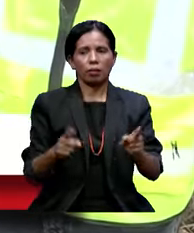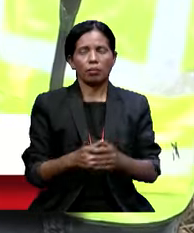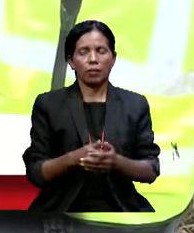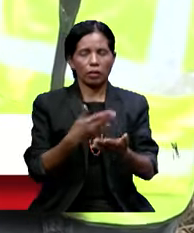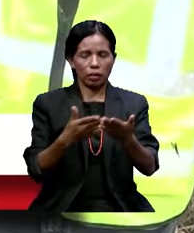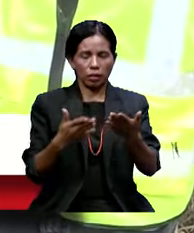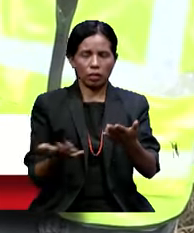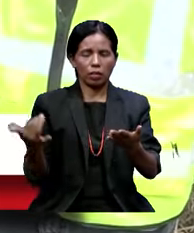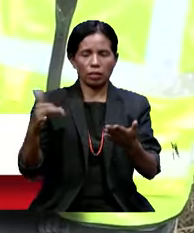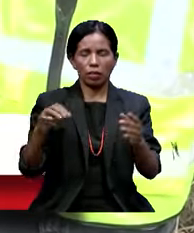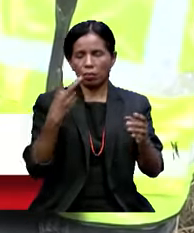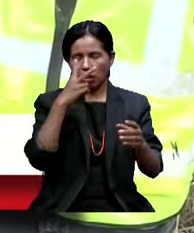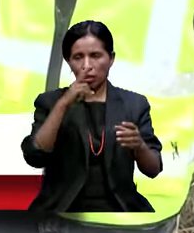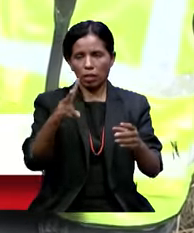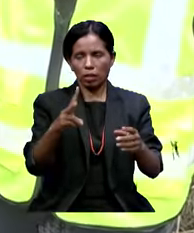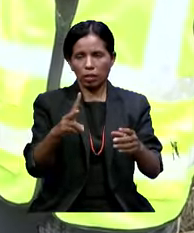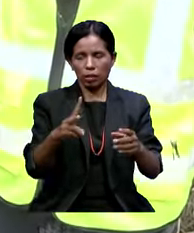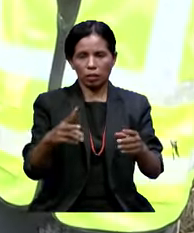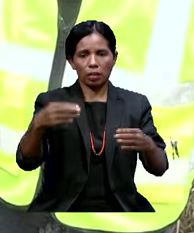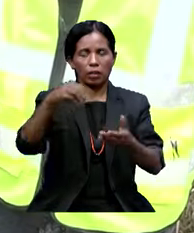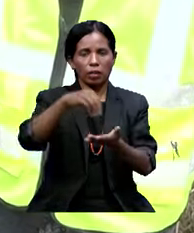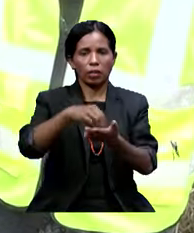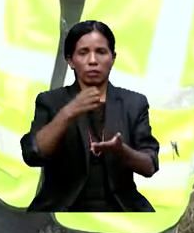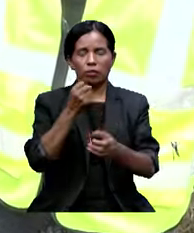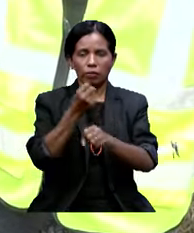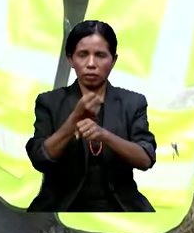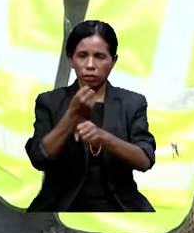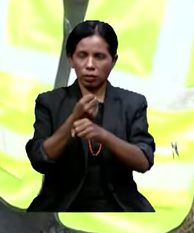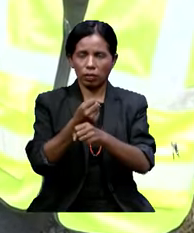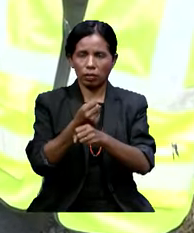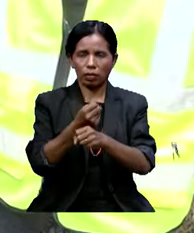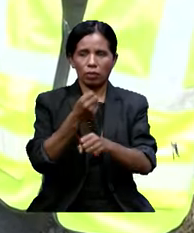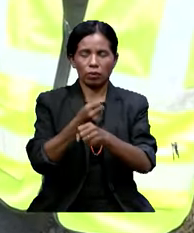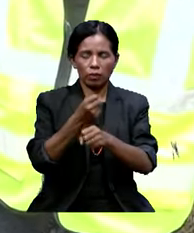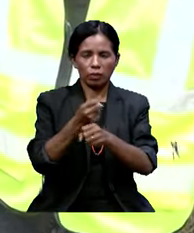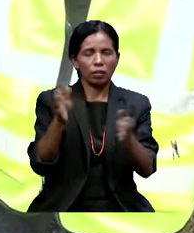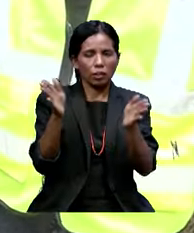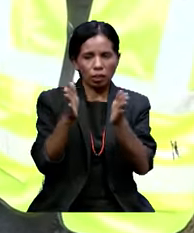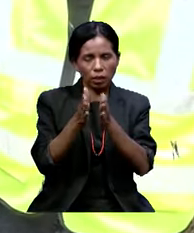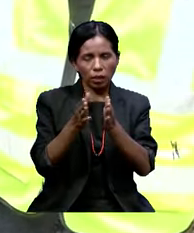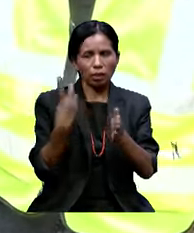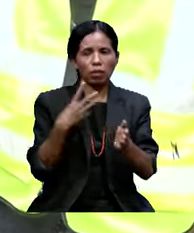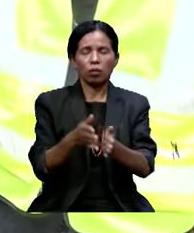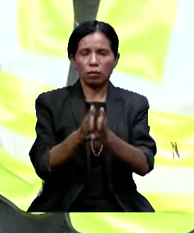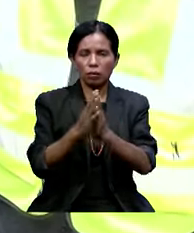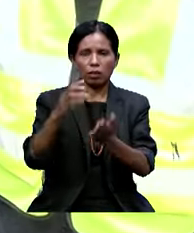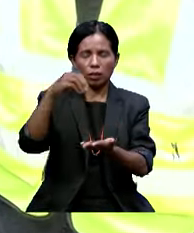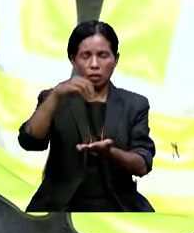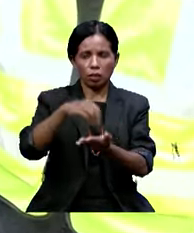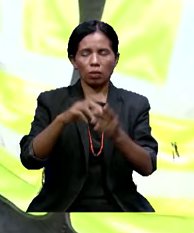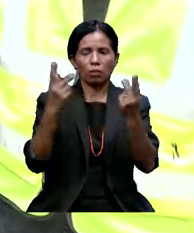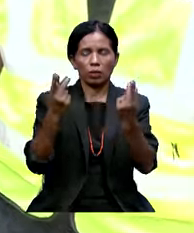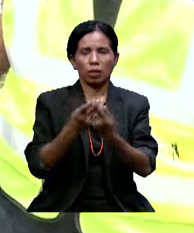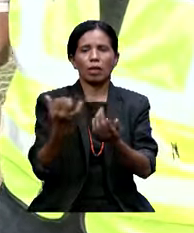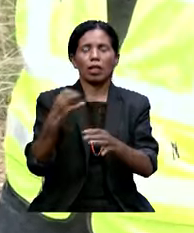ne be maka la dundia kanesan o ini tare bronzon tau fali fatu kikoan ita husu para tu bele kon kompanya tu hadia